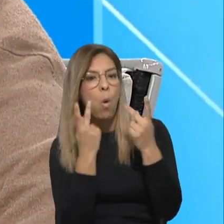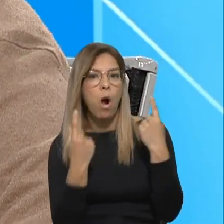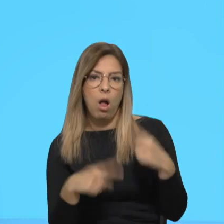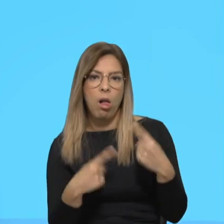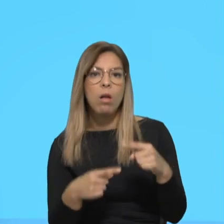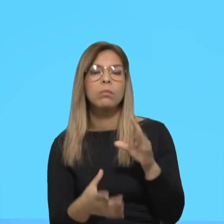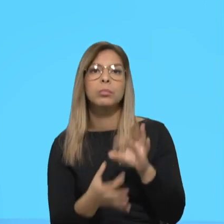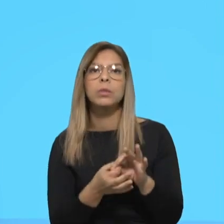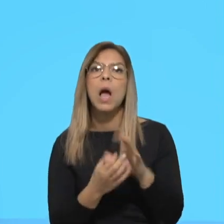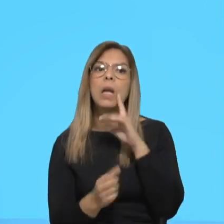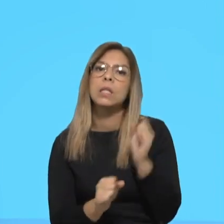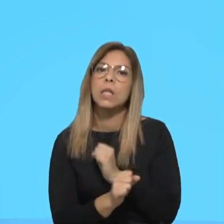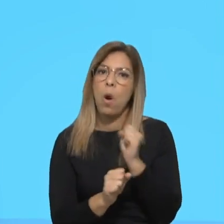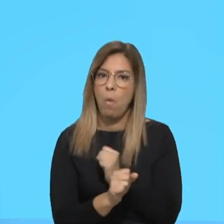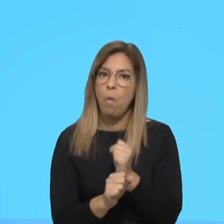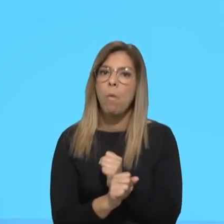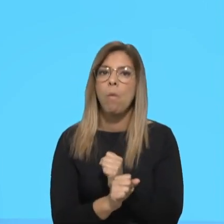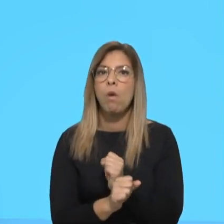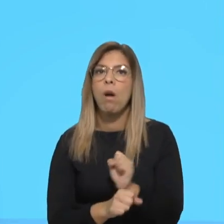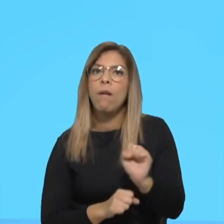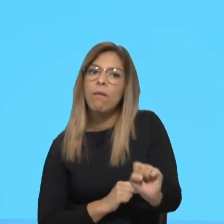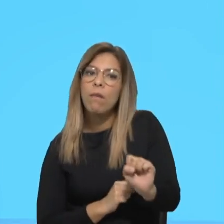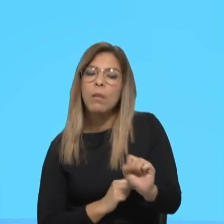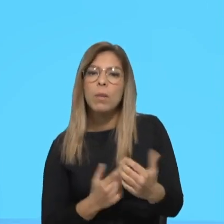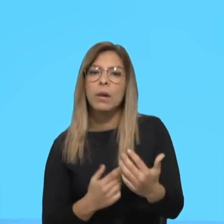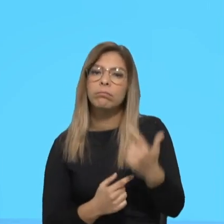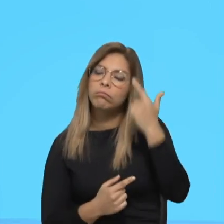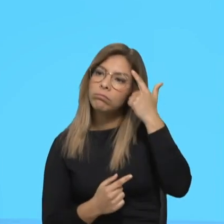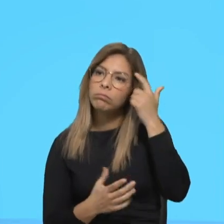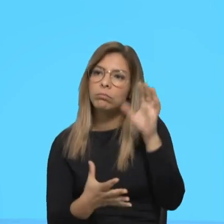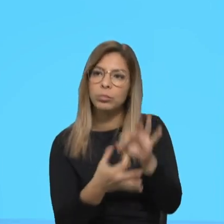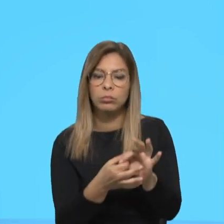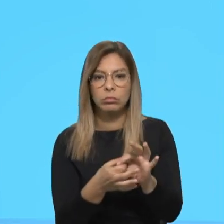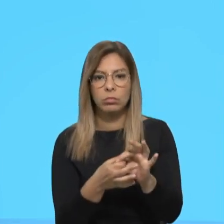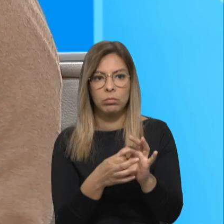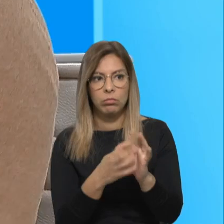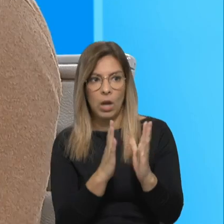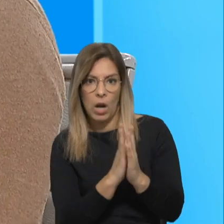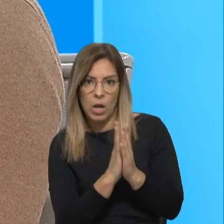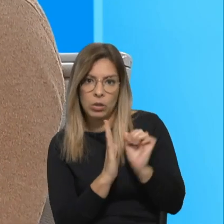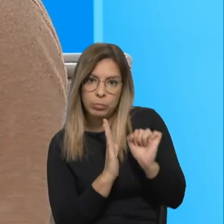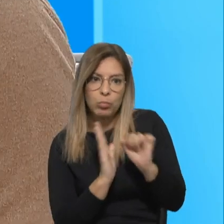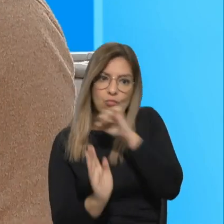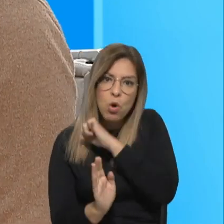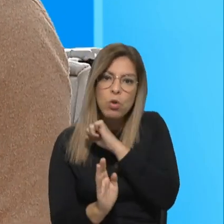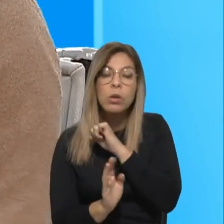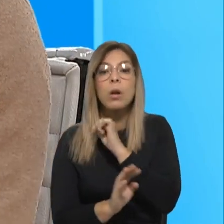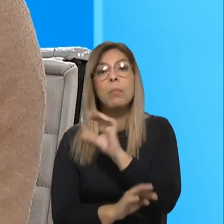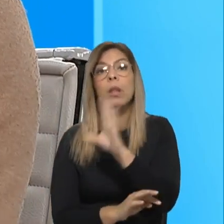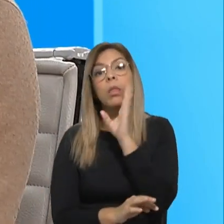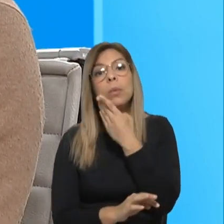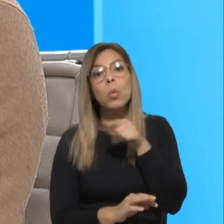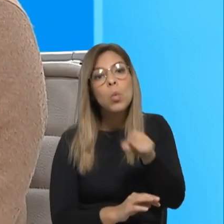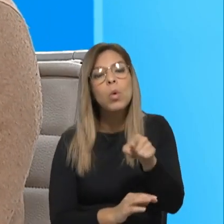que a ação desses grupos que estão a escutar não se cruze diretamente com a Igreja, com a ação pastoral da Igreja. Exatamente, porque nós temos que conhecer a